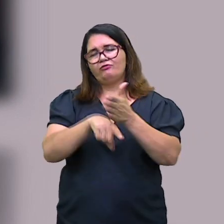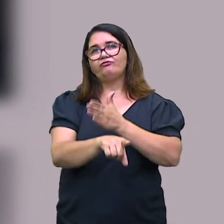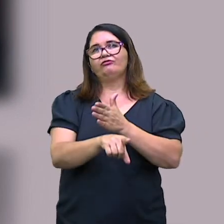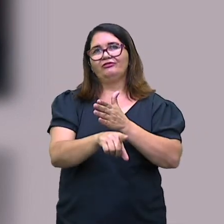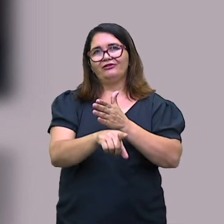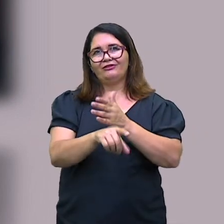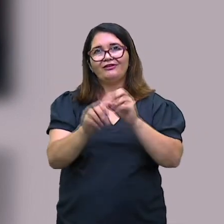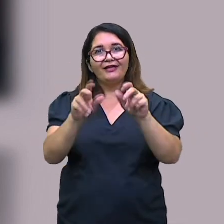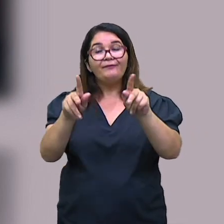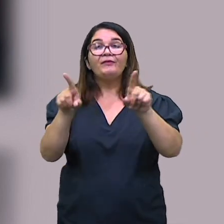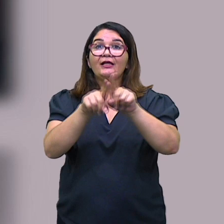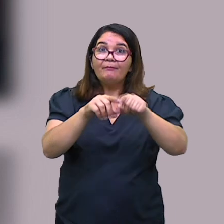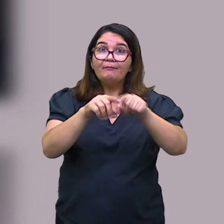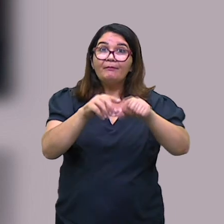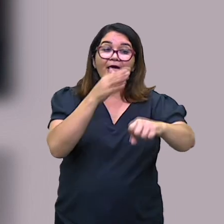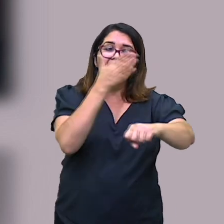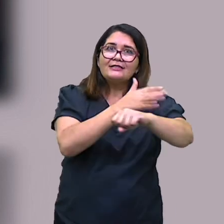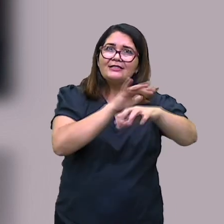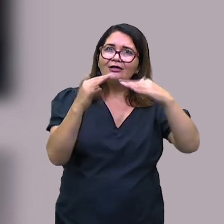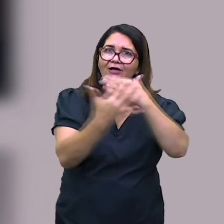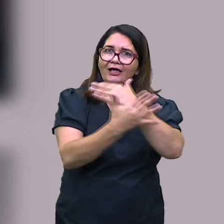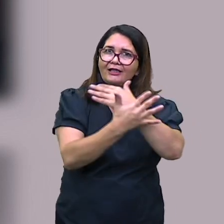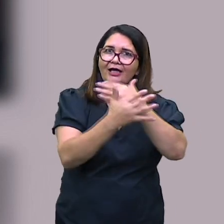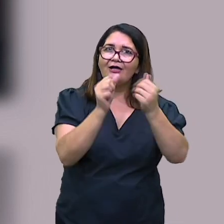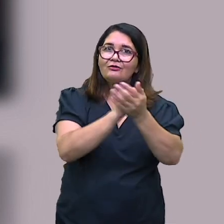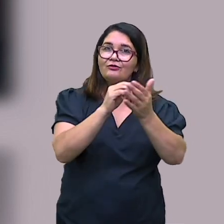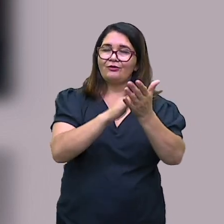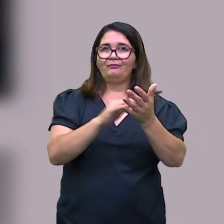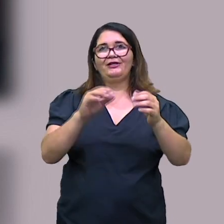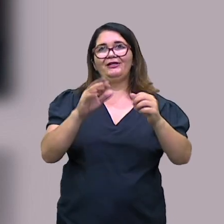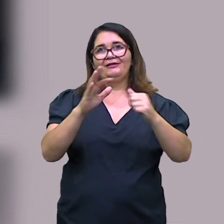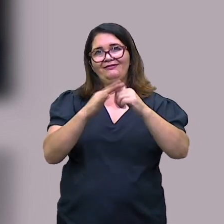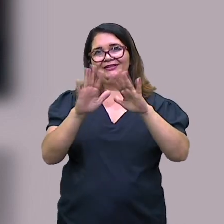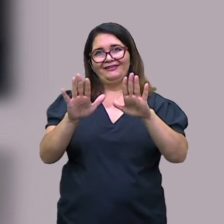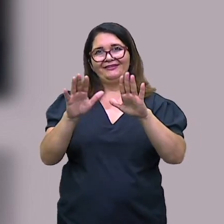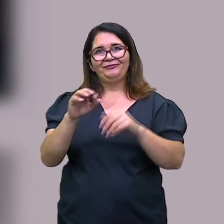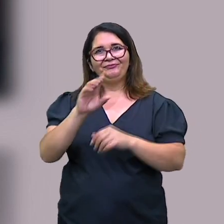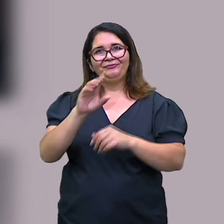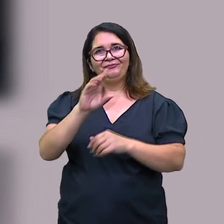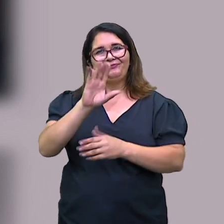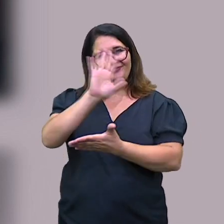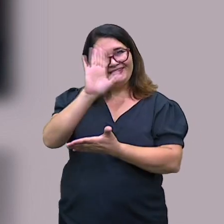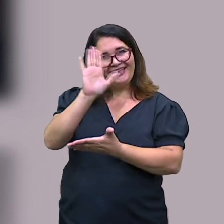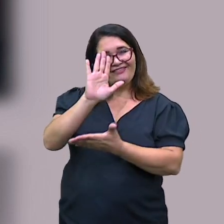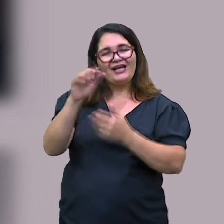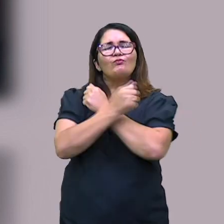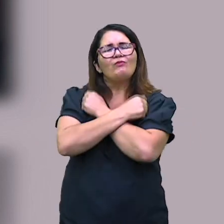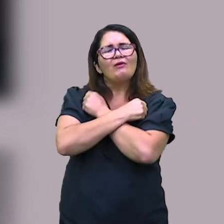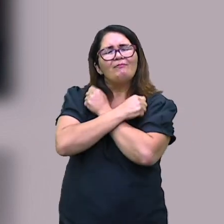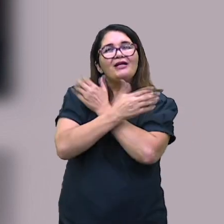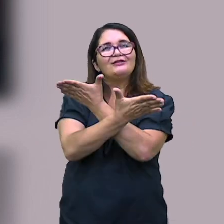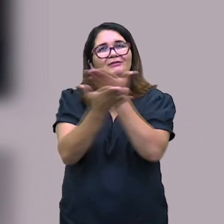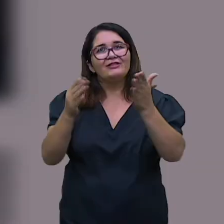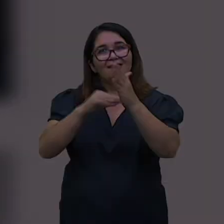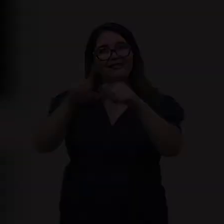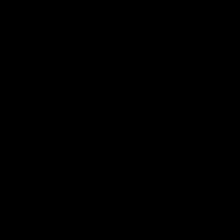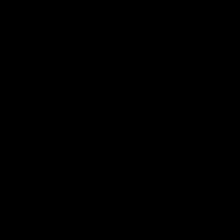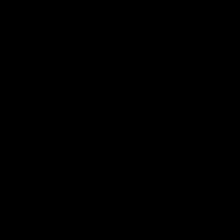nosso canal do YouTube SMED-GV. Fiquem com Deus. Um forte abraço.